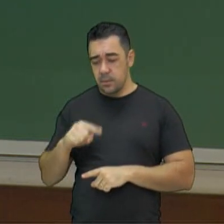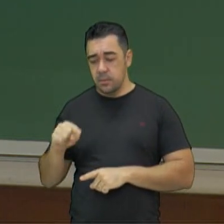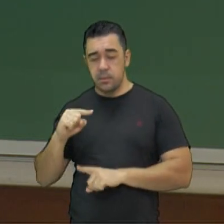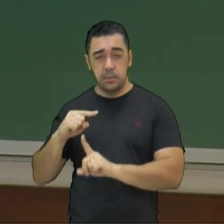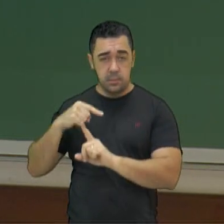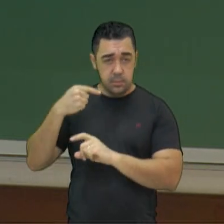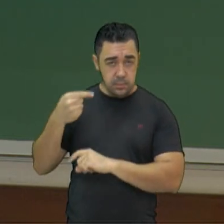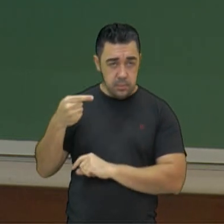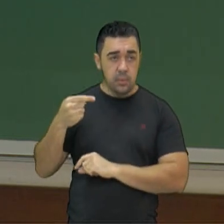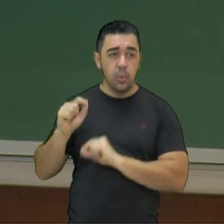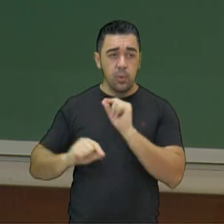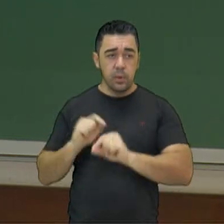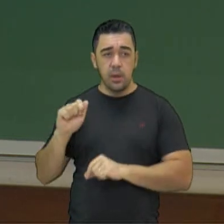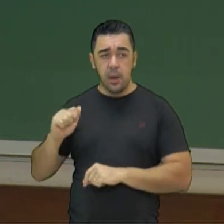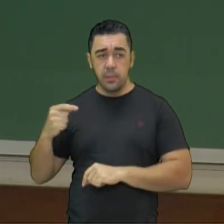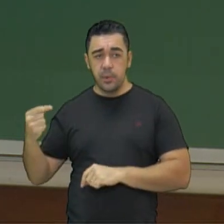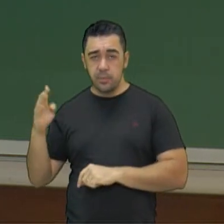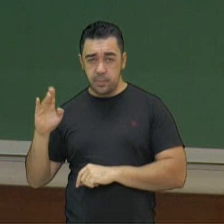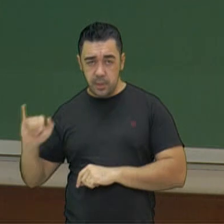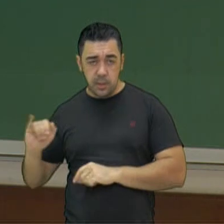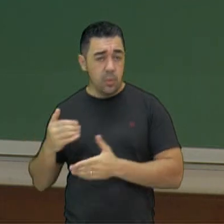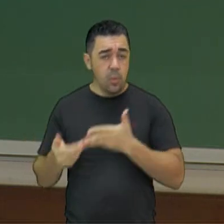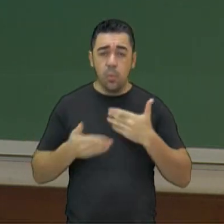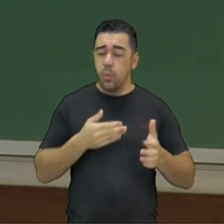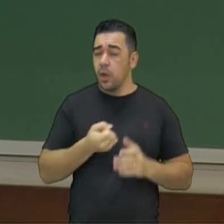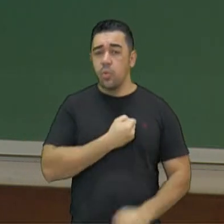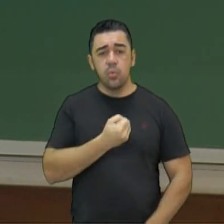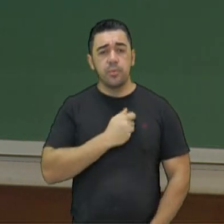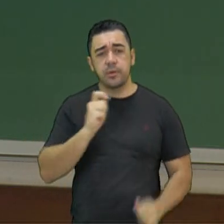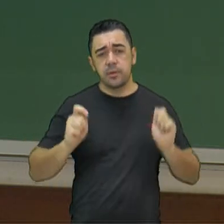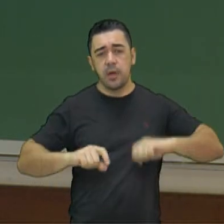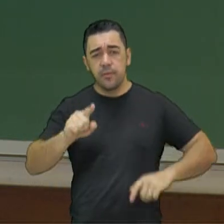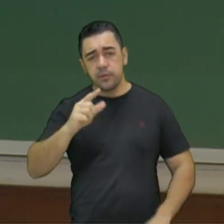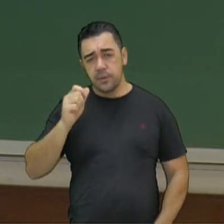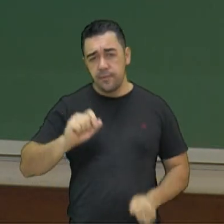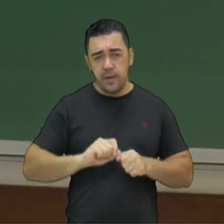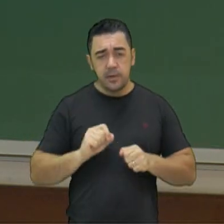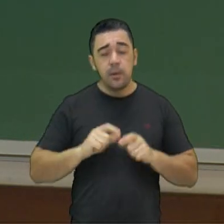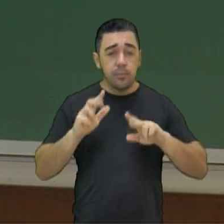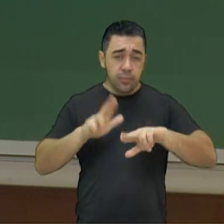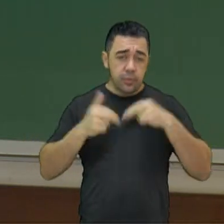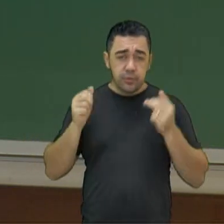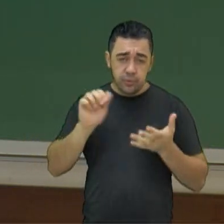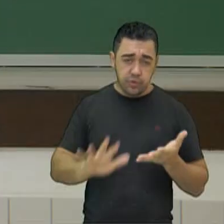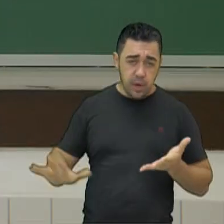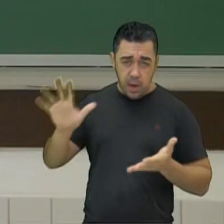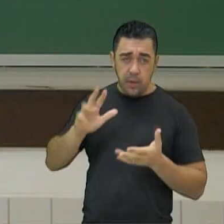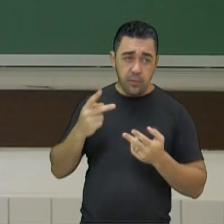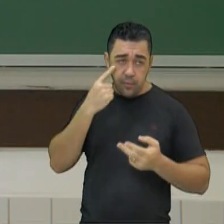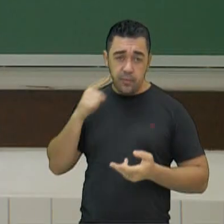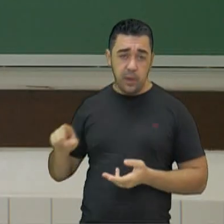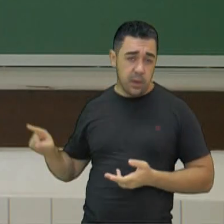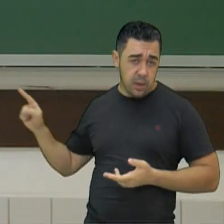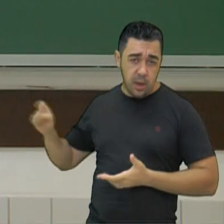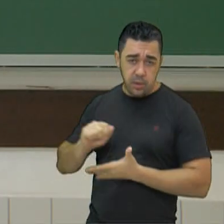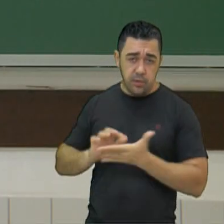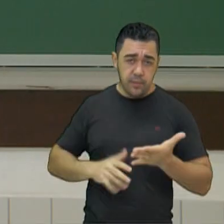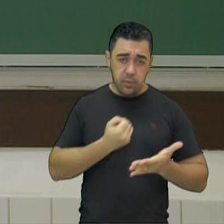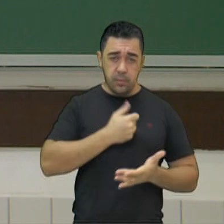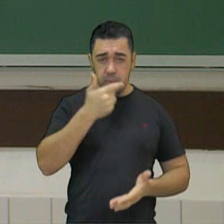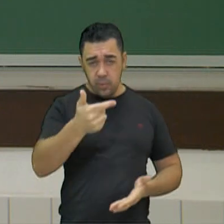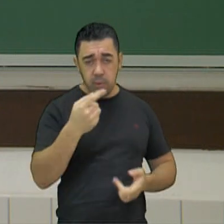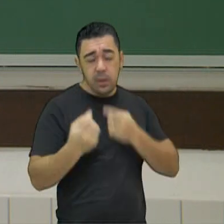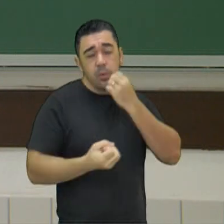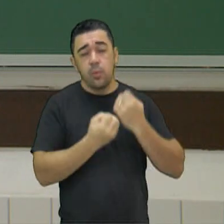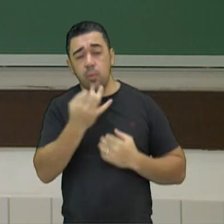para qualquer número complexo. Por isso que a gente faz na forma geral. Então, nós vamos ver aqui quanto que vale o produto